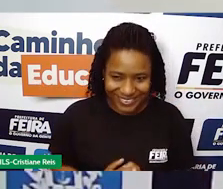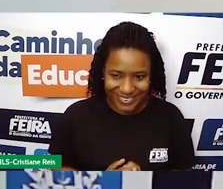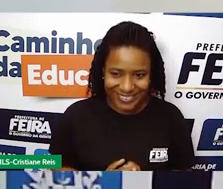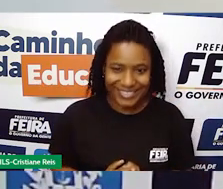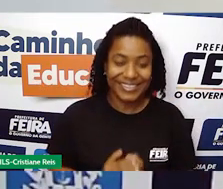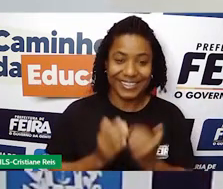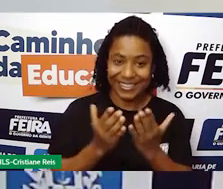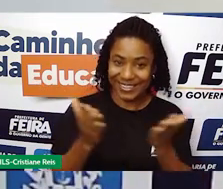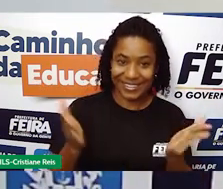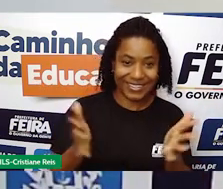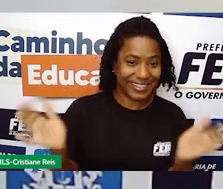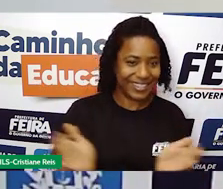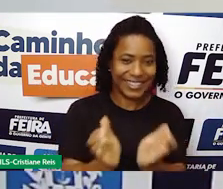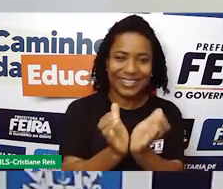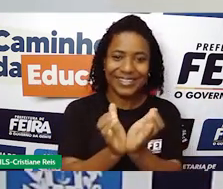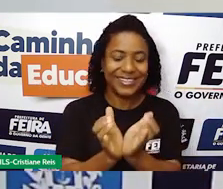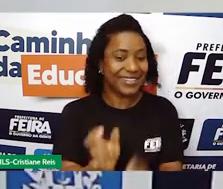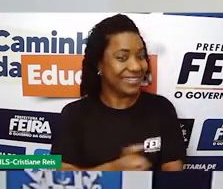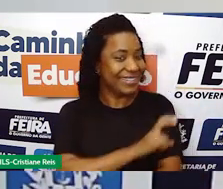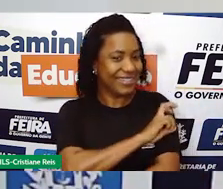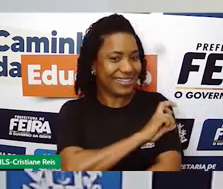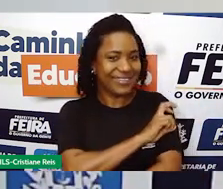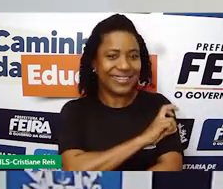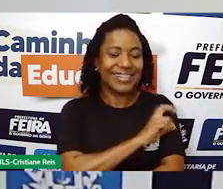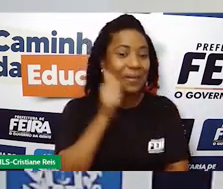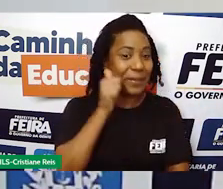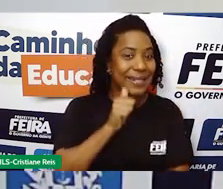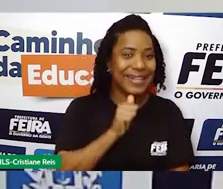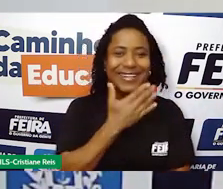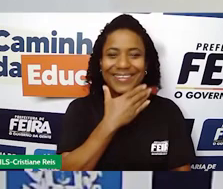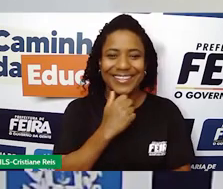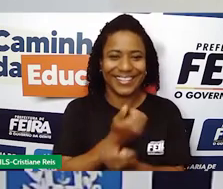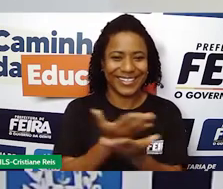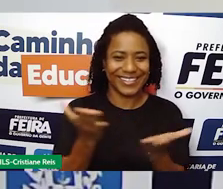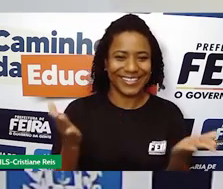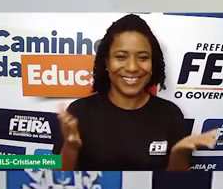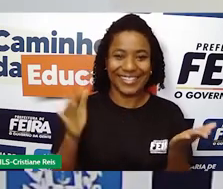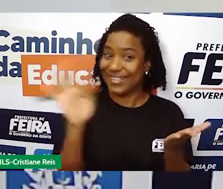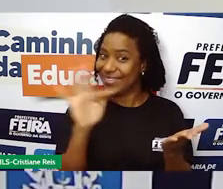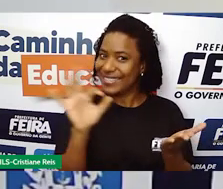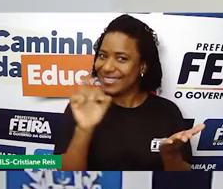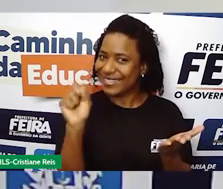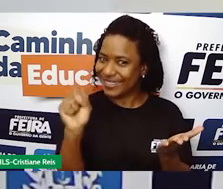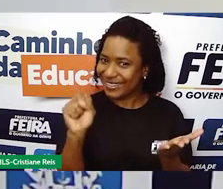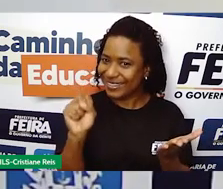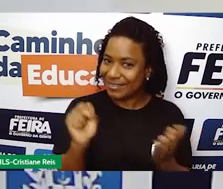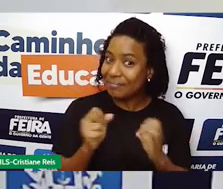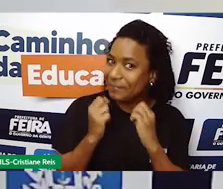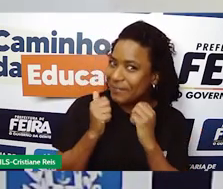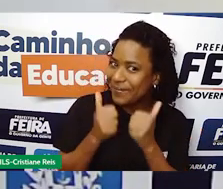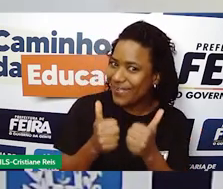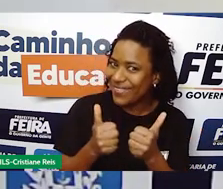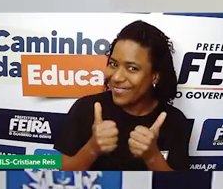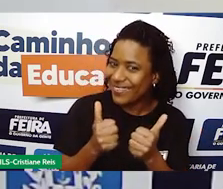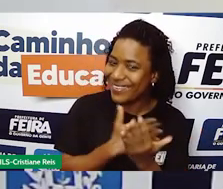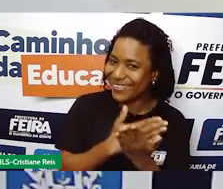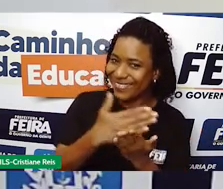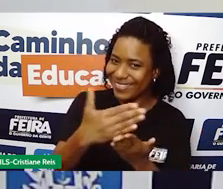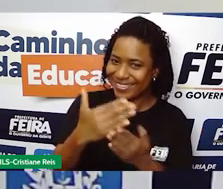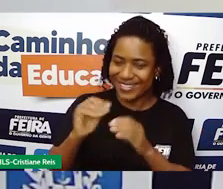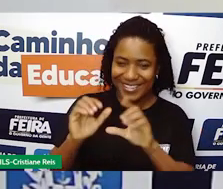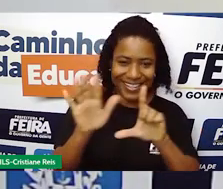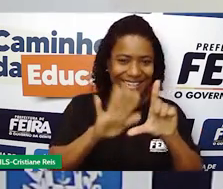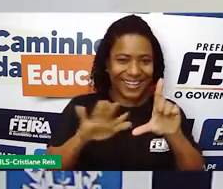Olá, turma do quinto ano, meninos e meninas de Feira de Santana. E aí, preparados para mais uma